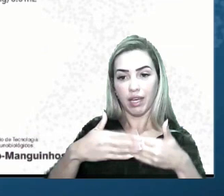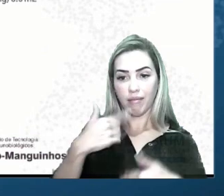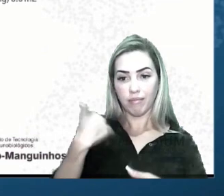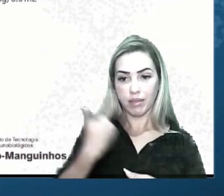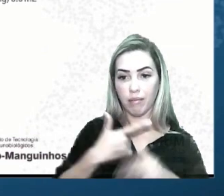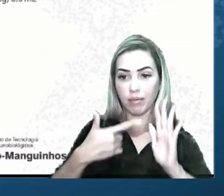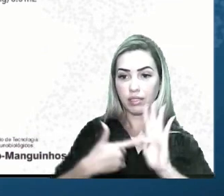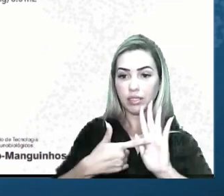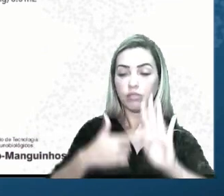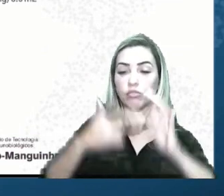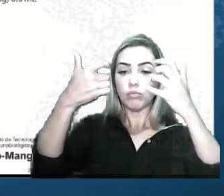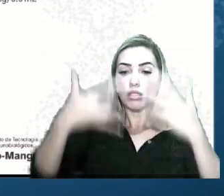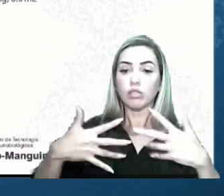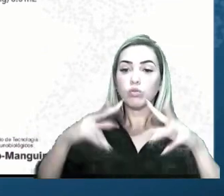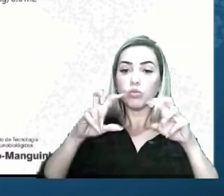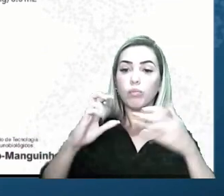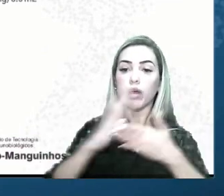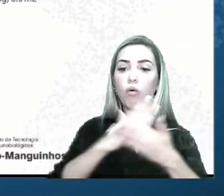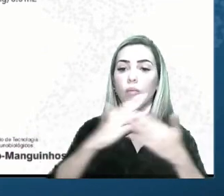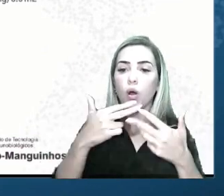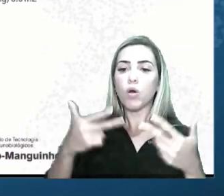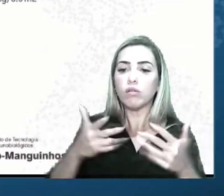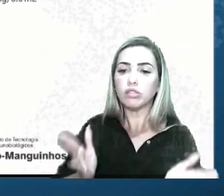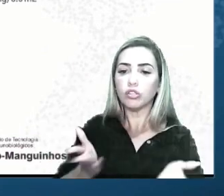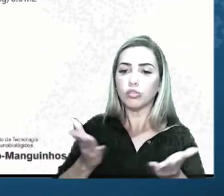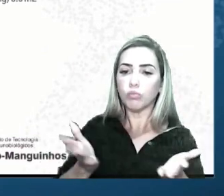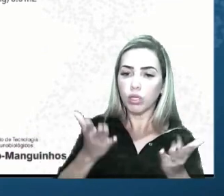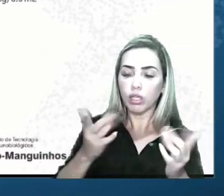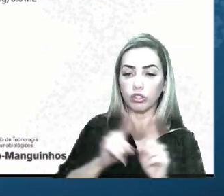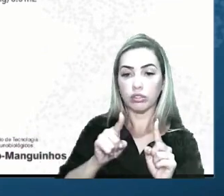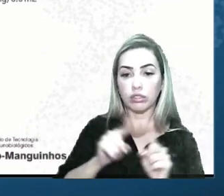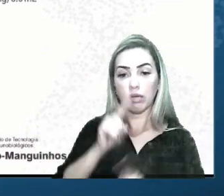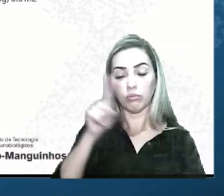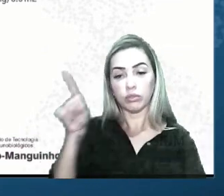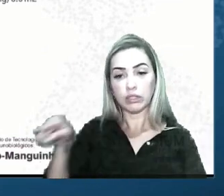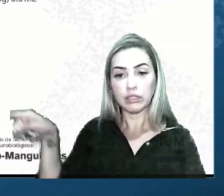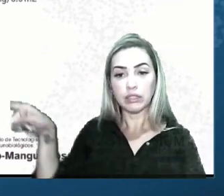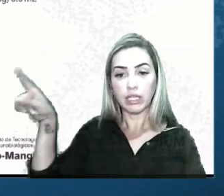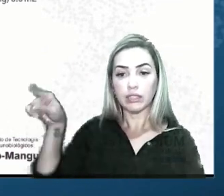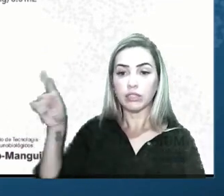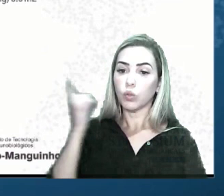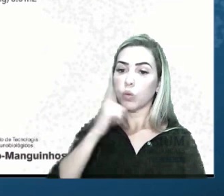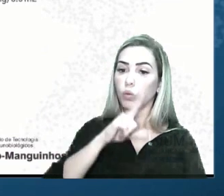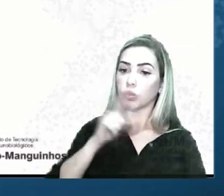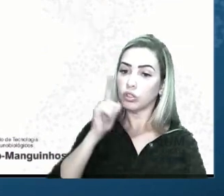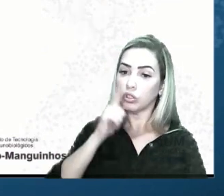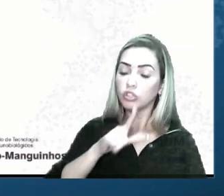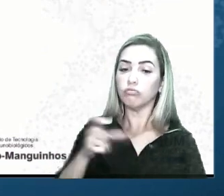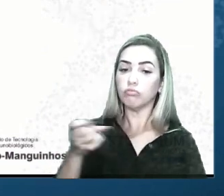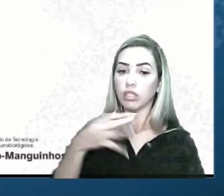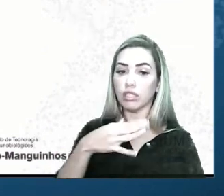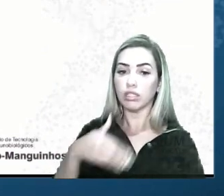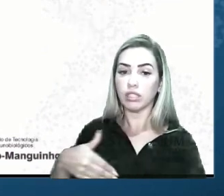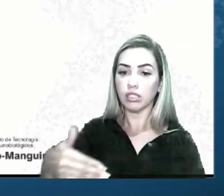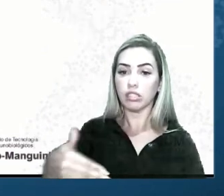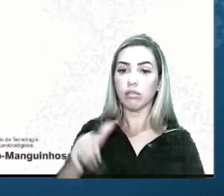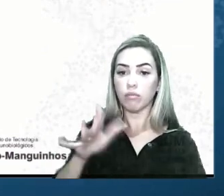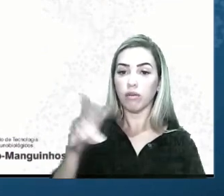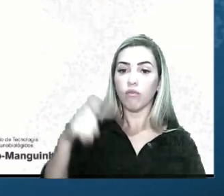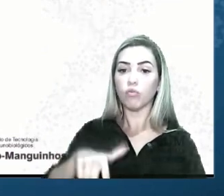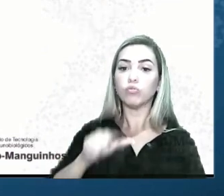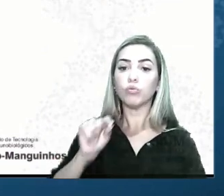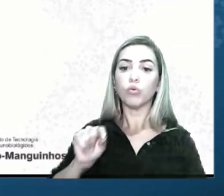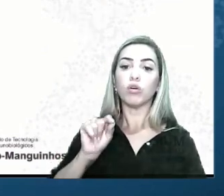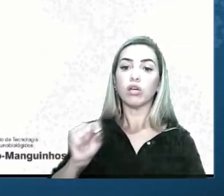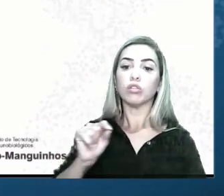apresentação falando de algumas coisas muito estimulantes. Temos essas conquistas recentes, mas e o futuro? O que será? O que